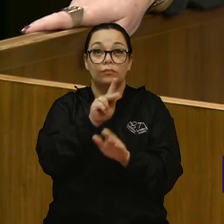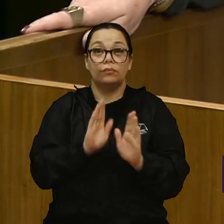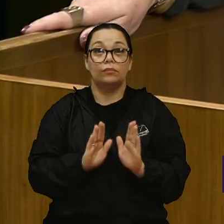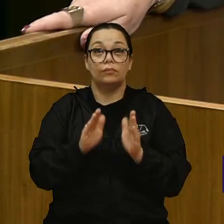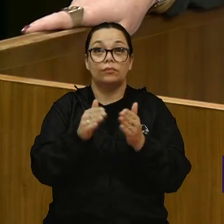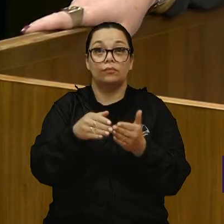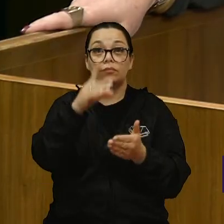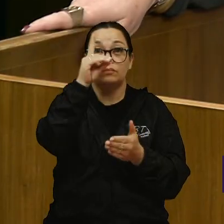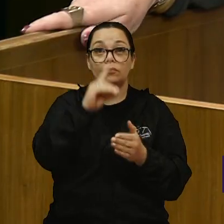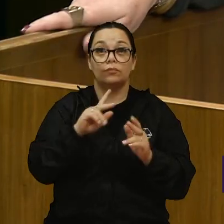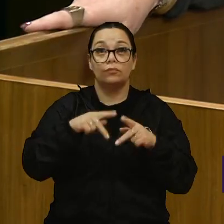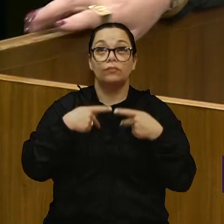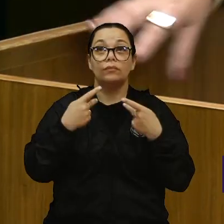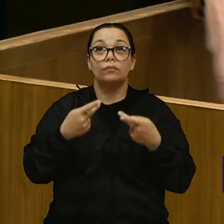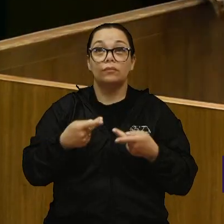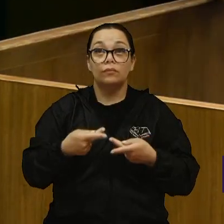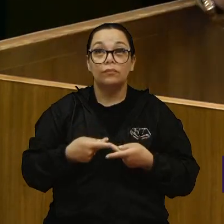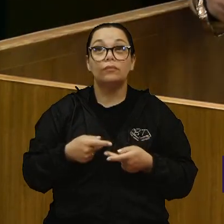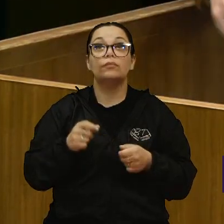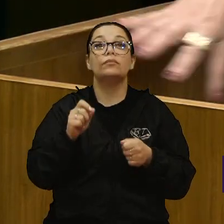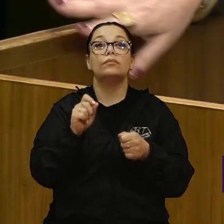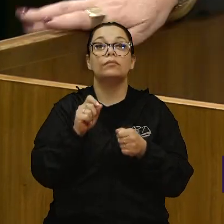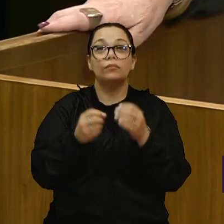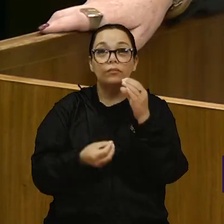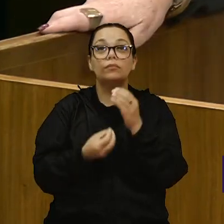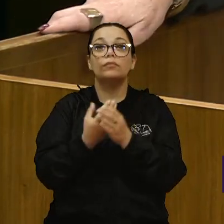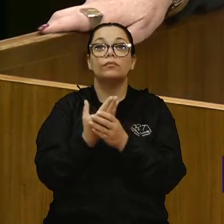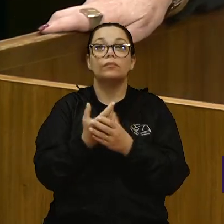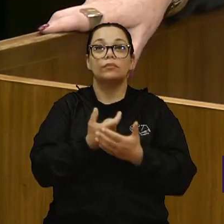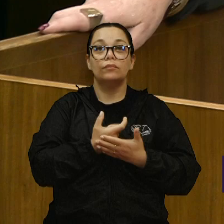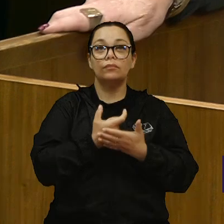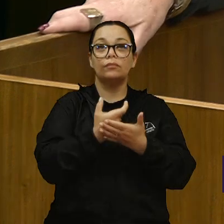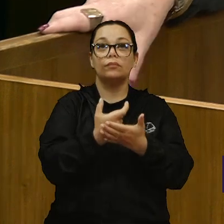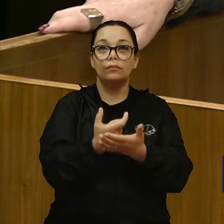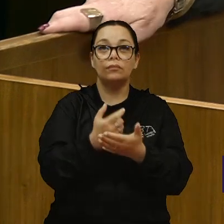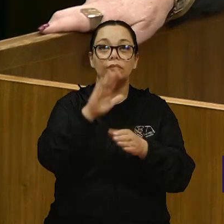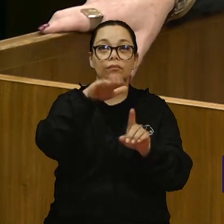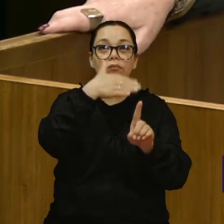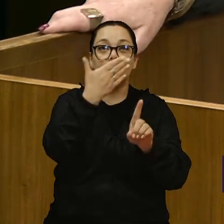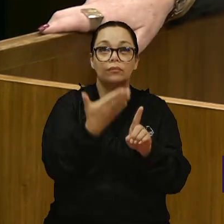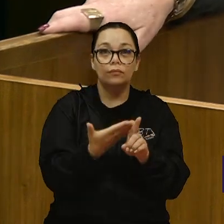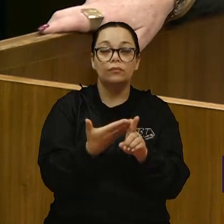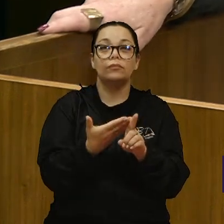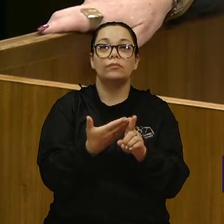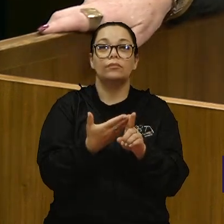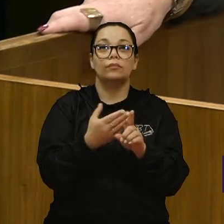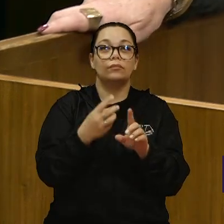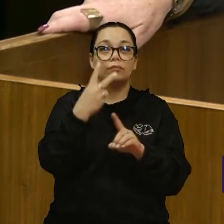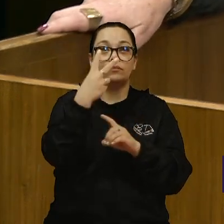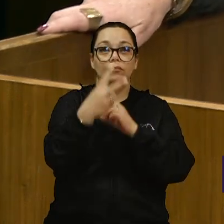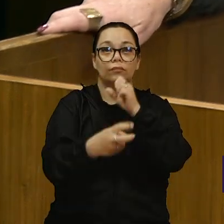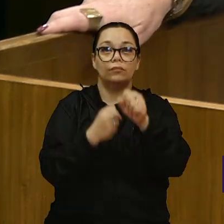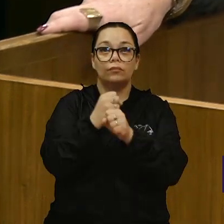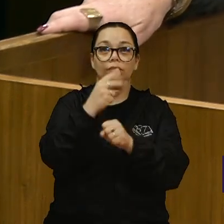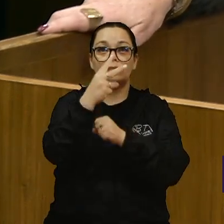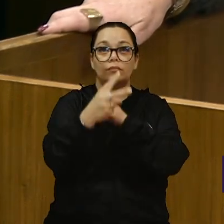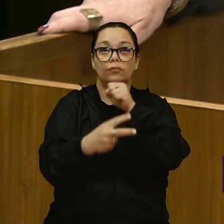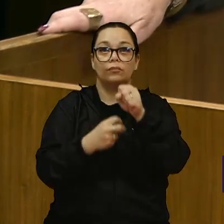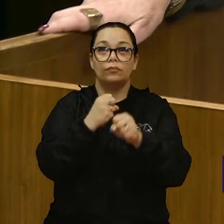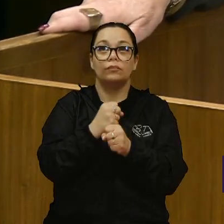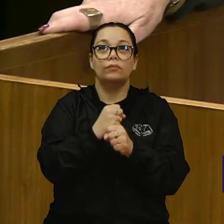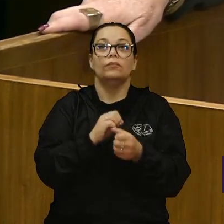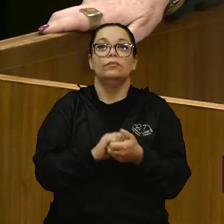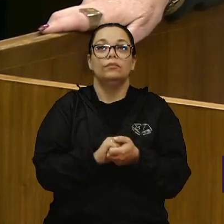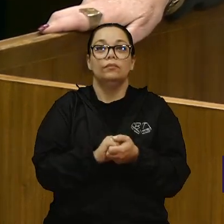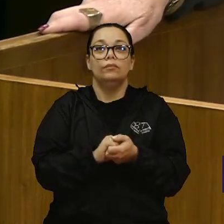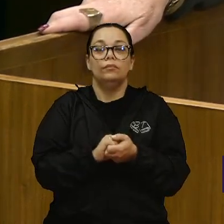Direitos Humanos, instituiu essa medalha, essa homenagem que é concedida de 2 em 2 anos.